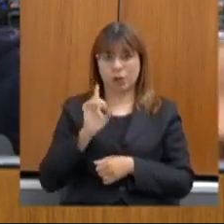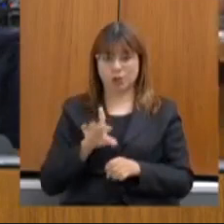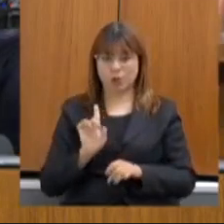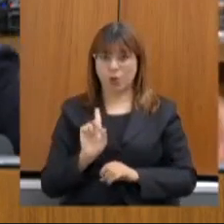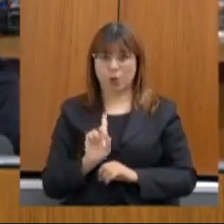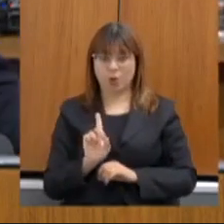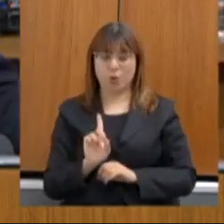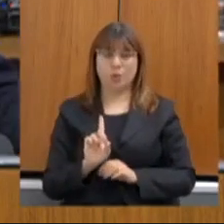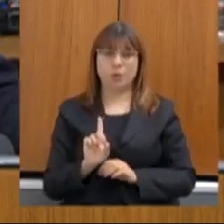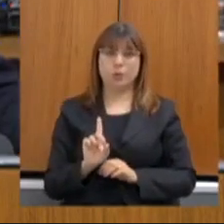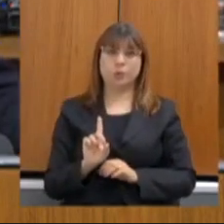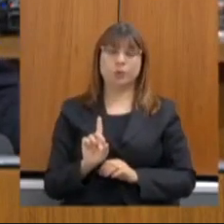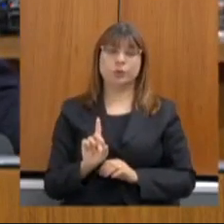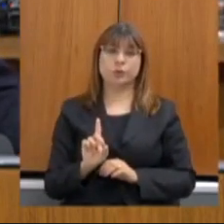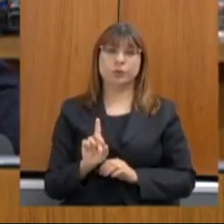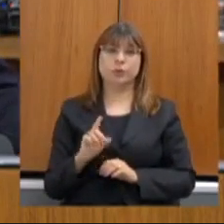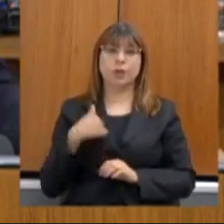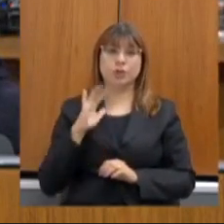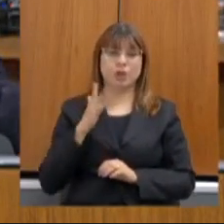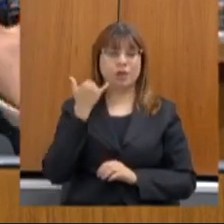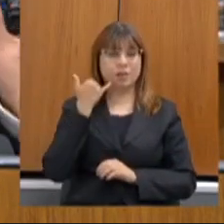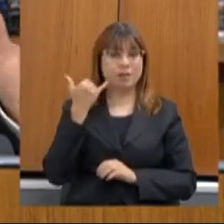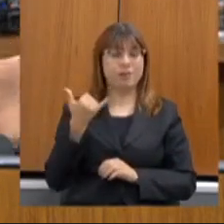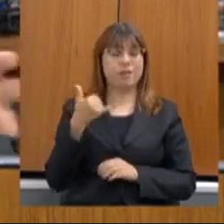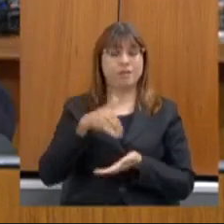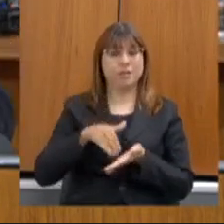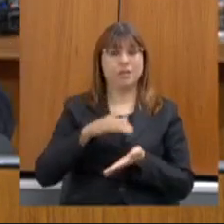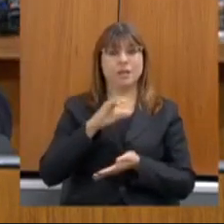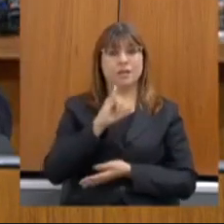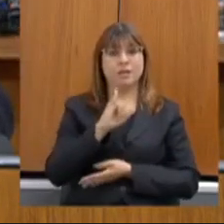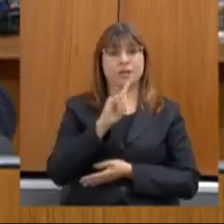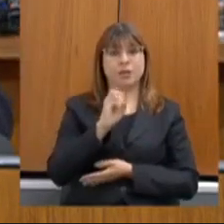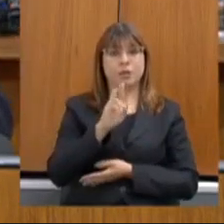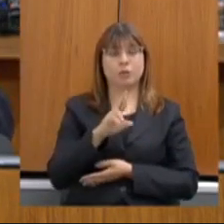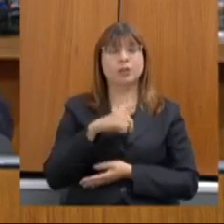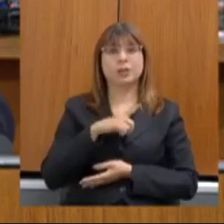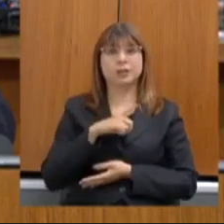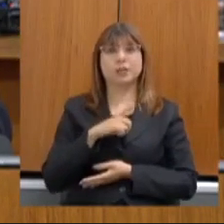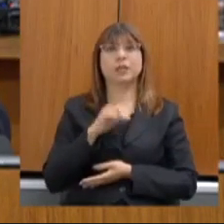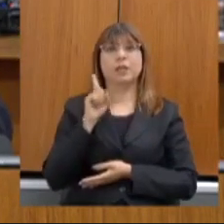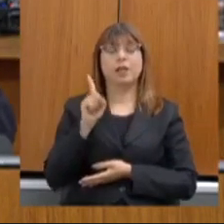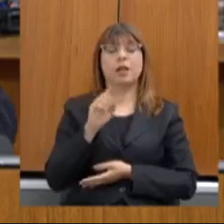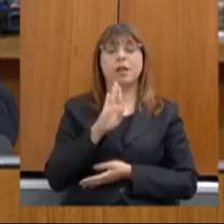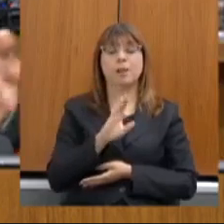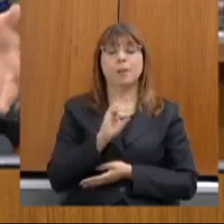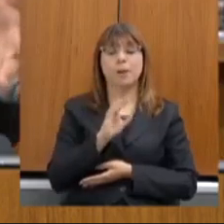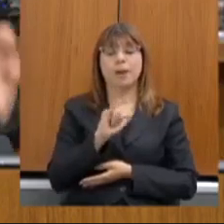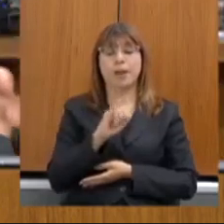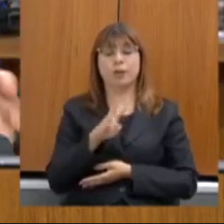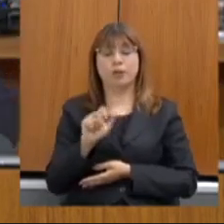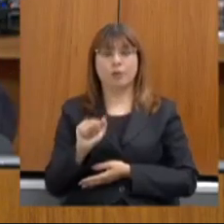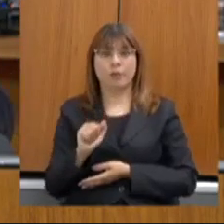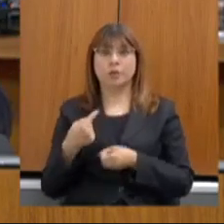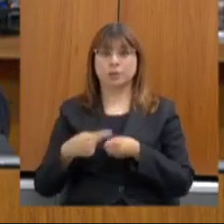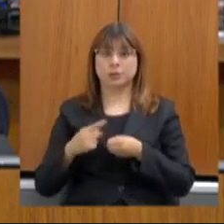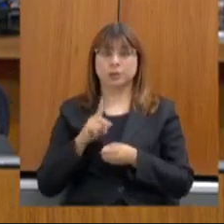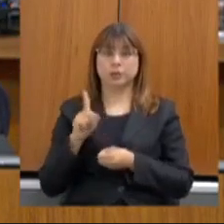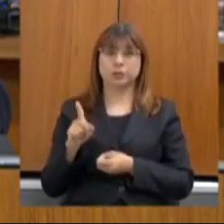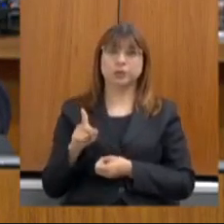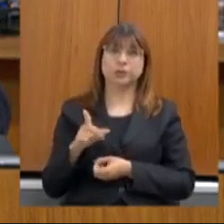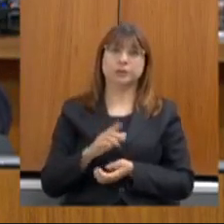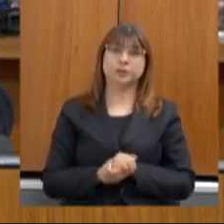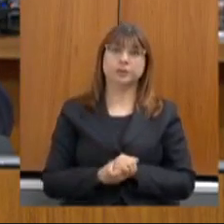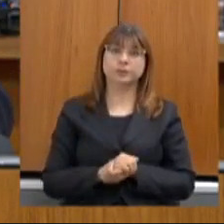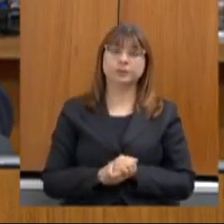falei até liguei para o secretário o Igor tem uma fábrica lá que chama Saga e Bocaiuva ela já gera Hoje